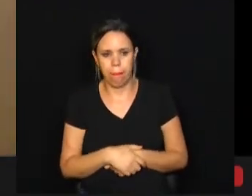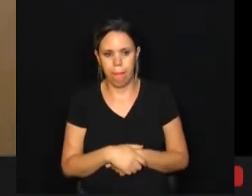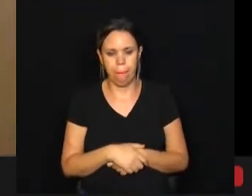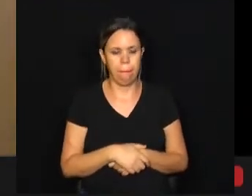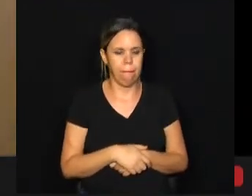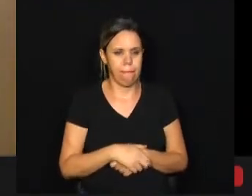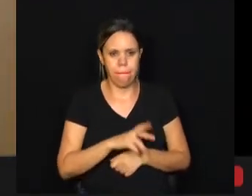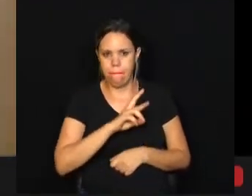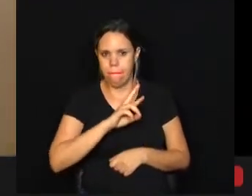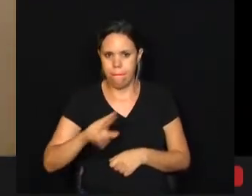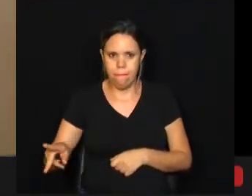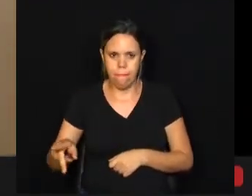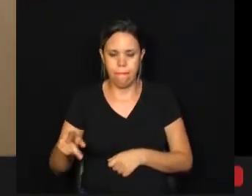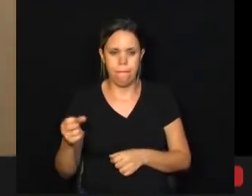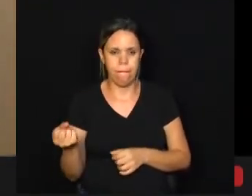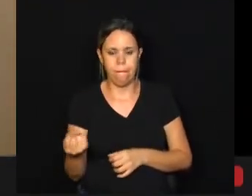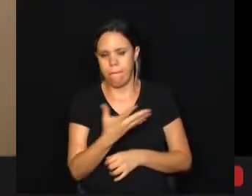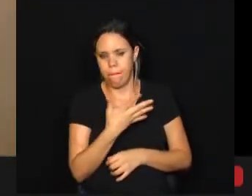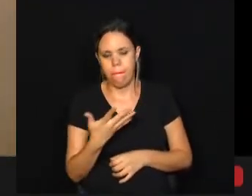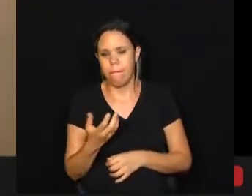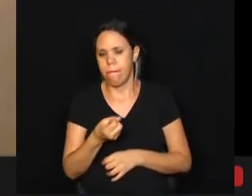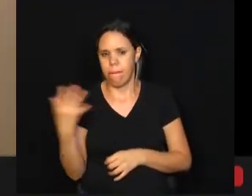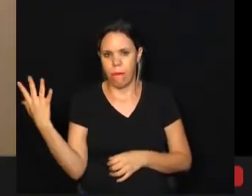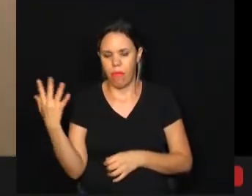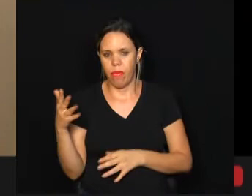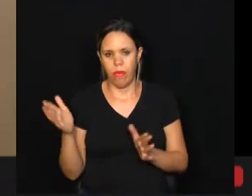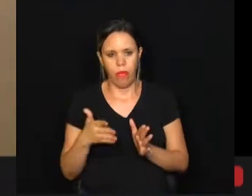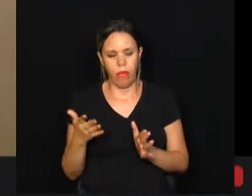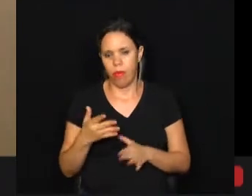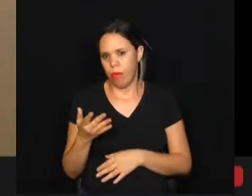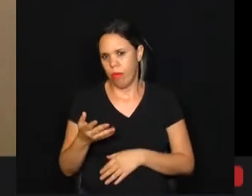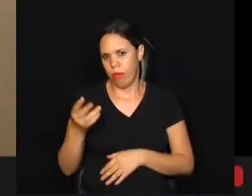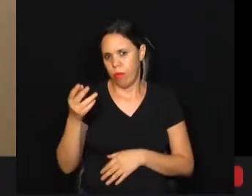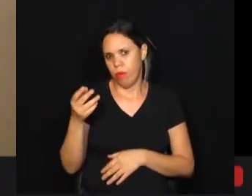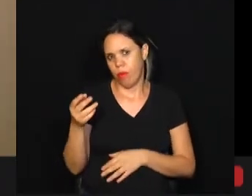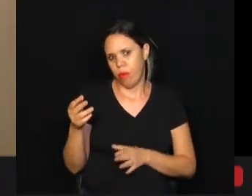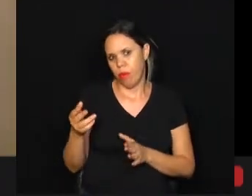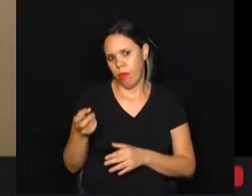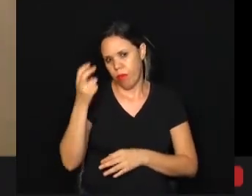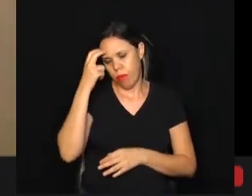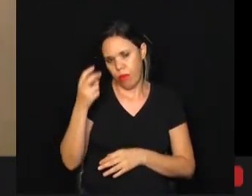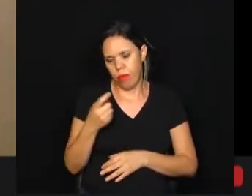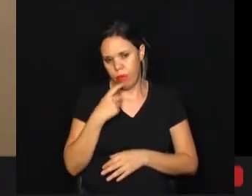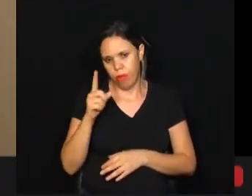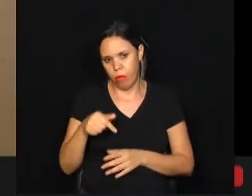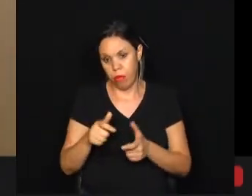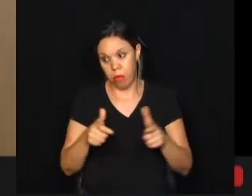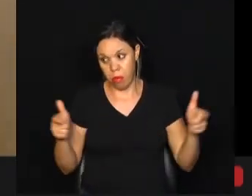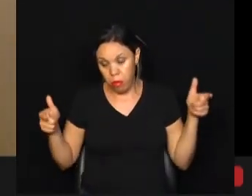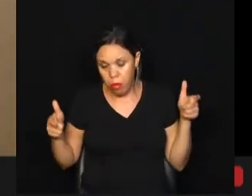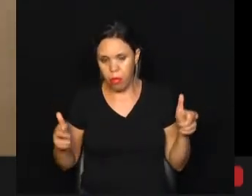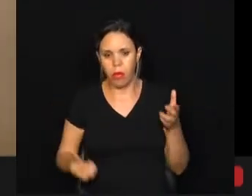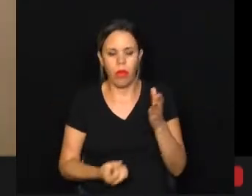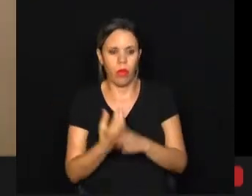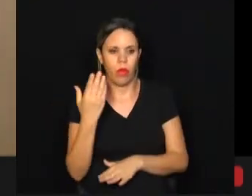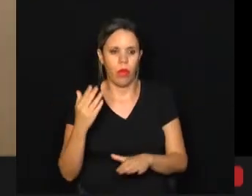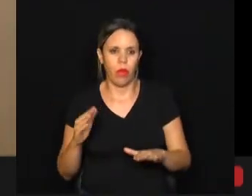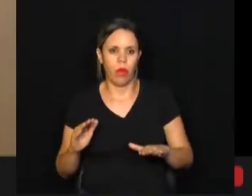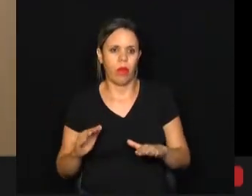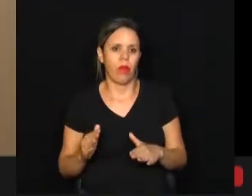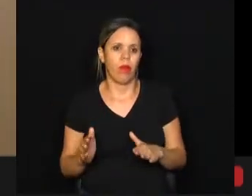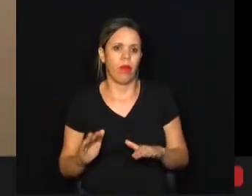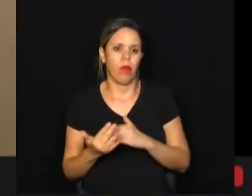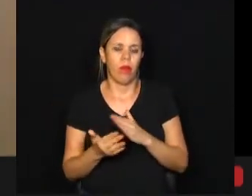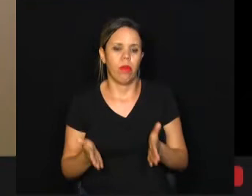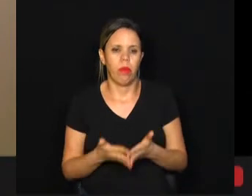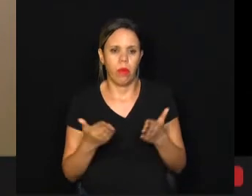é a produção cultural em Campinas é gigantesca. Tá? O que se produz nas periferias é imenso. Vem